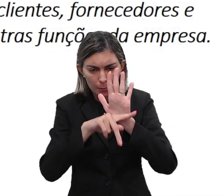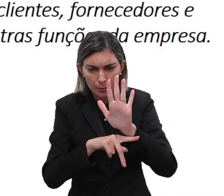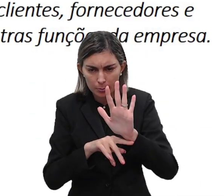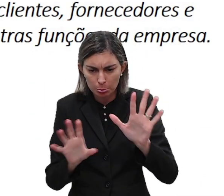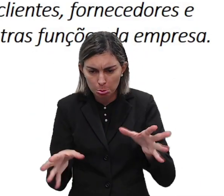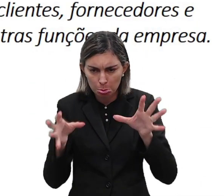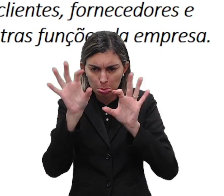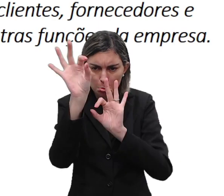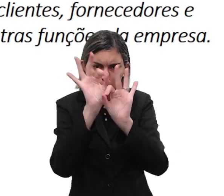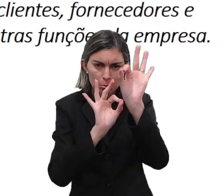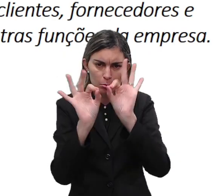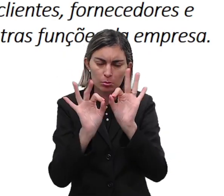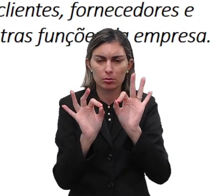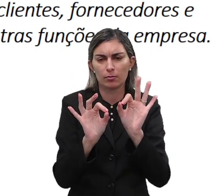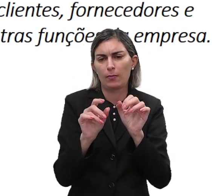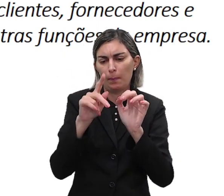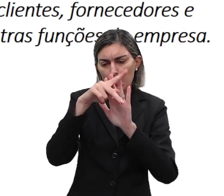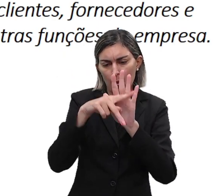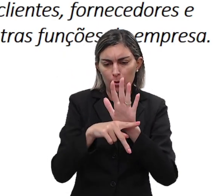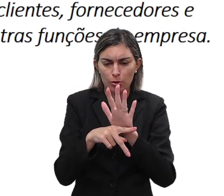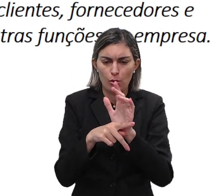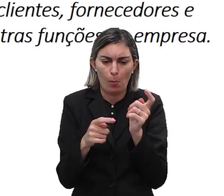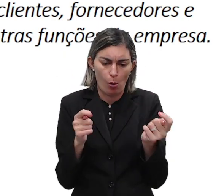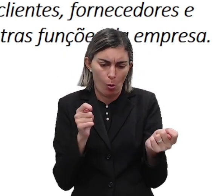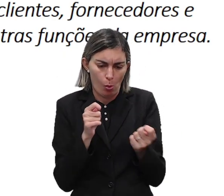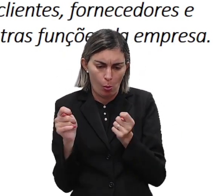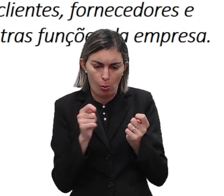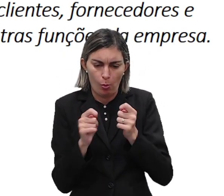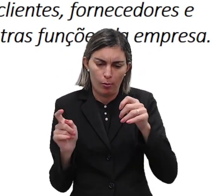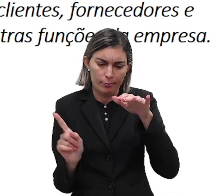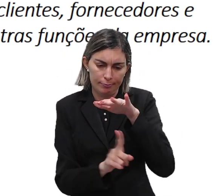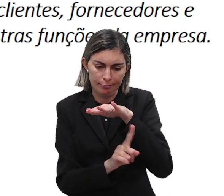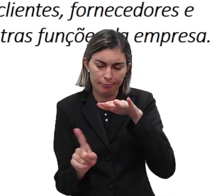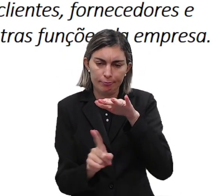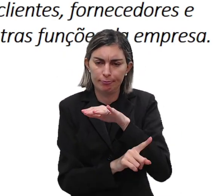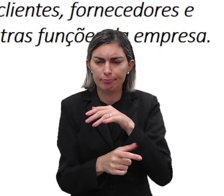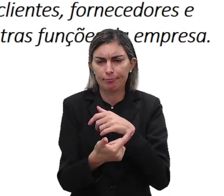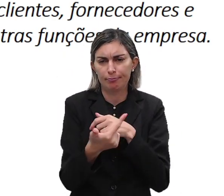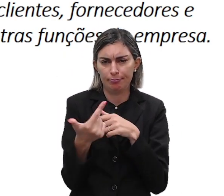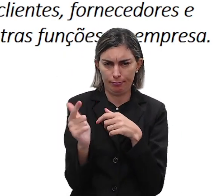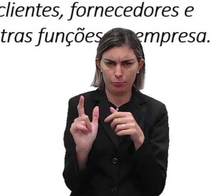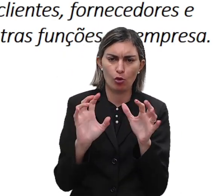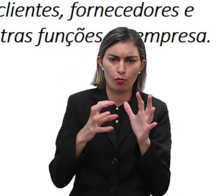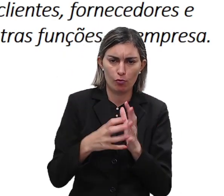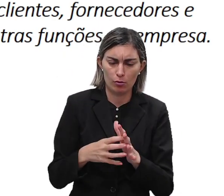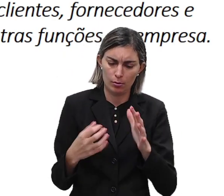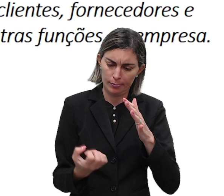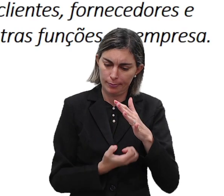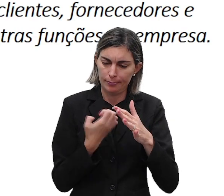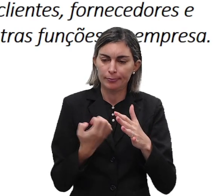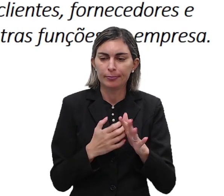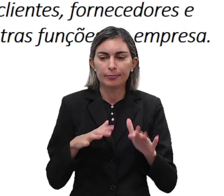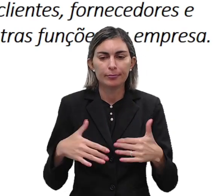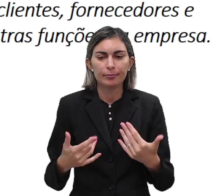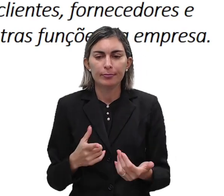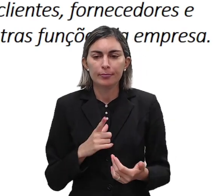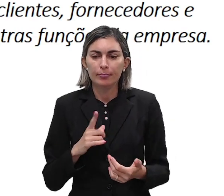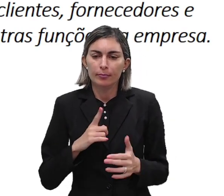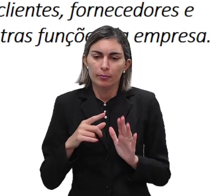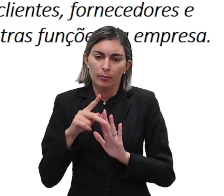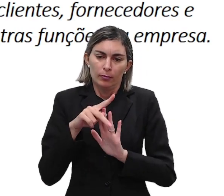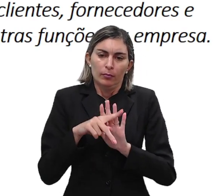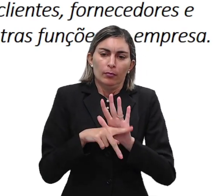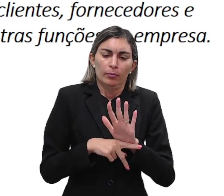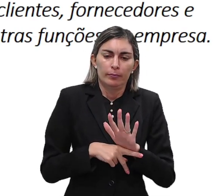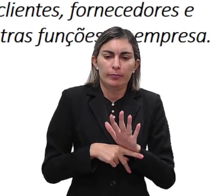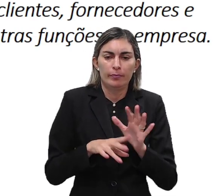integra mecanismos internos de planejamento e controle, clientes, fornecedores e outras funções da empresa. Então nós temos aqui o planejamento